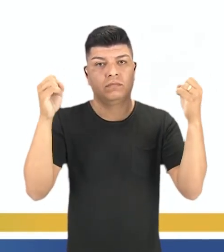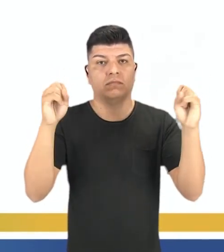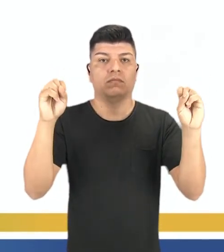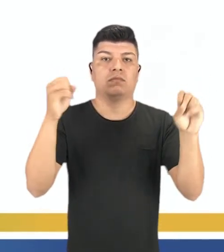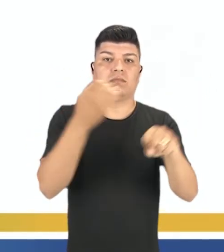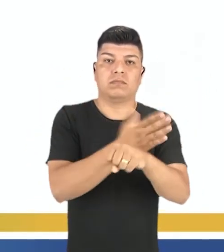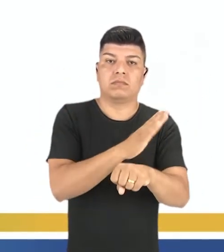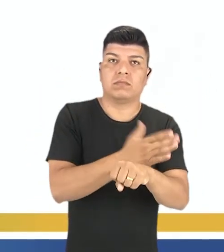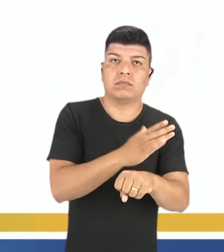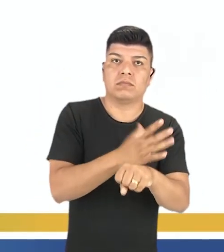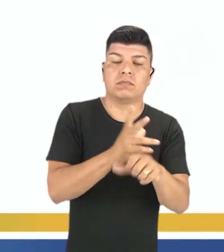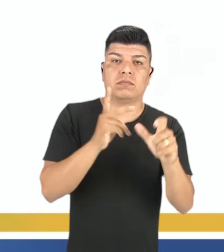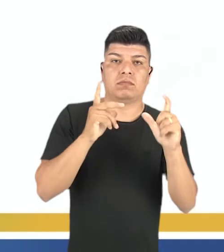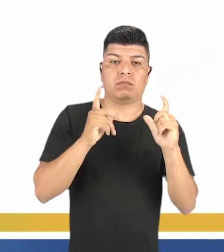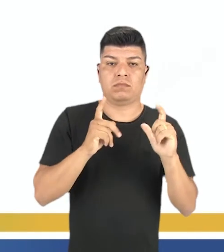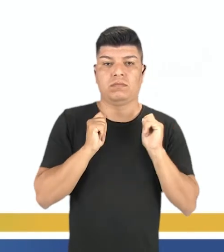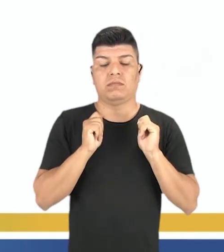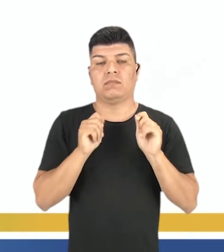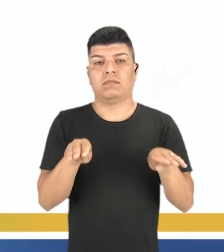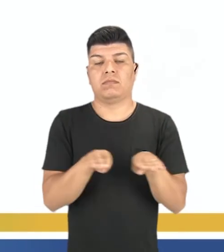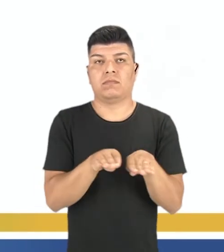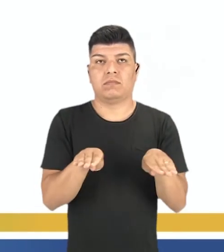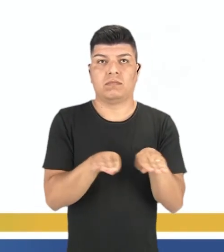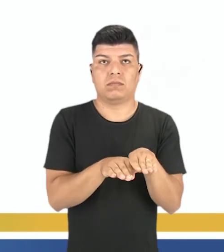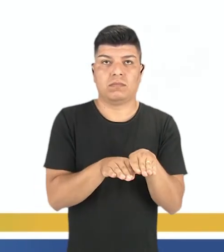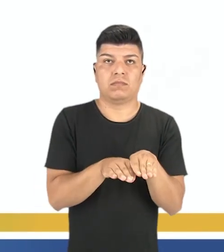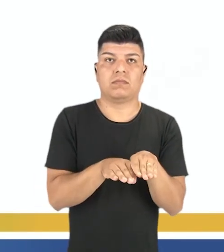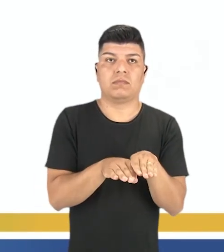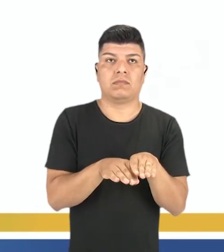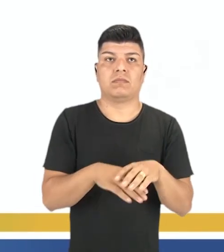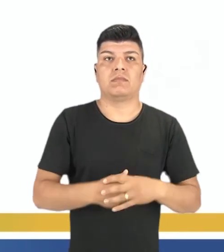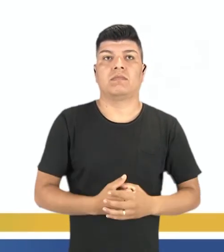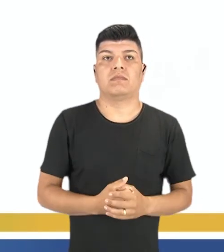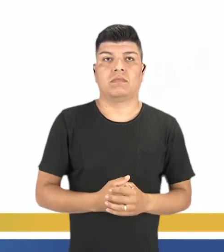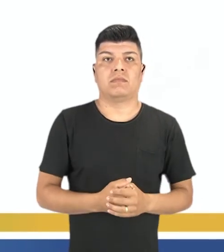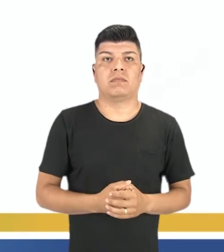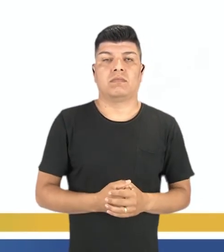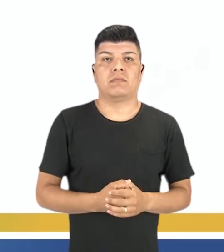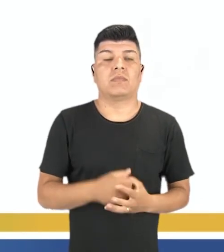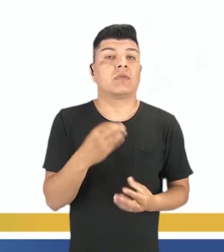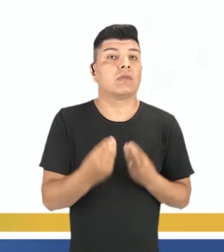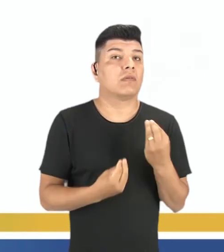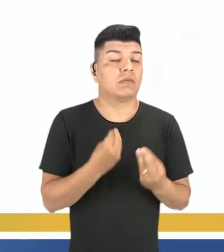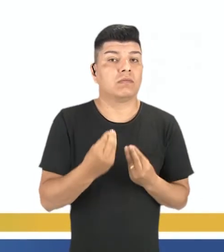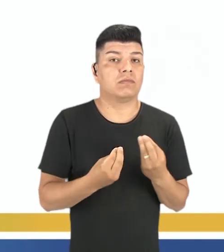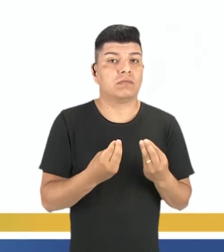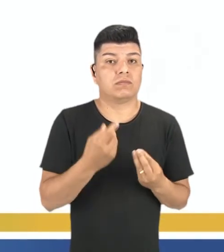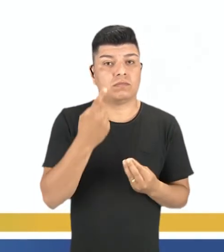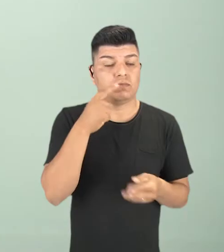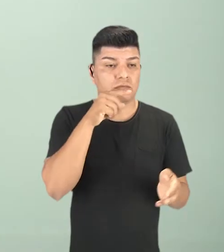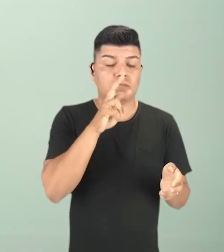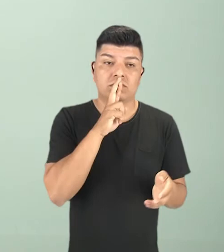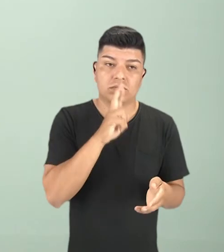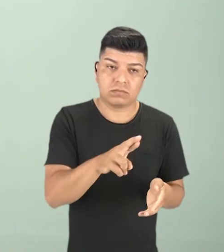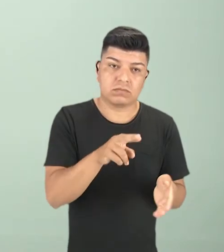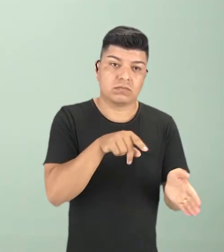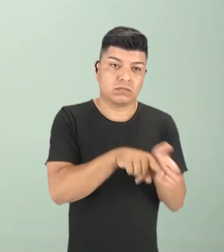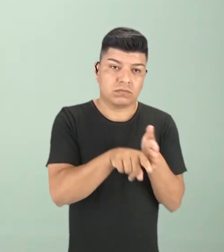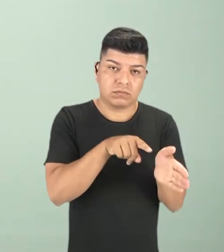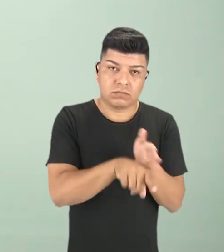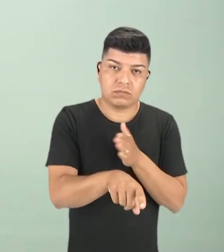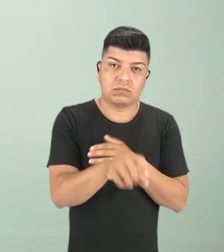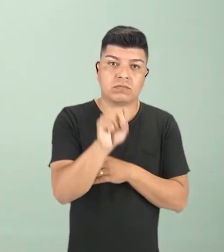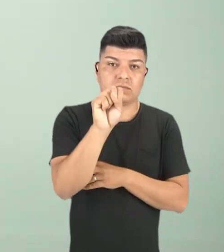exercício físico e sedentarismo dos utentes. Como é que você vai lá, responde o questionário, são 8